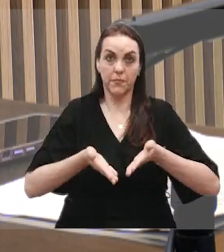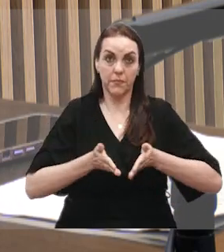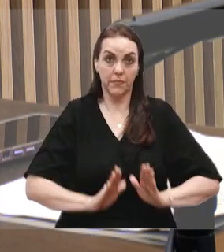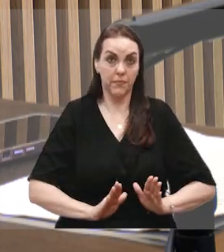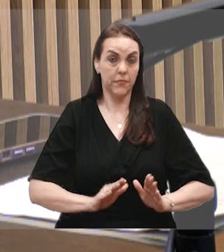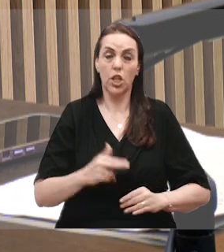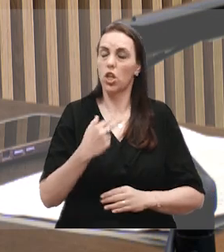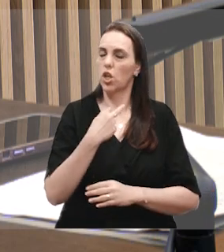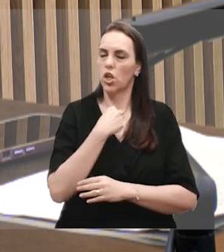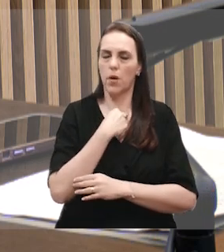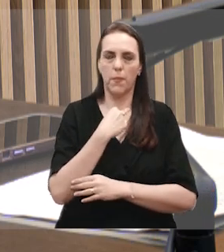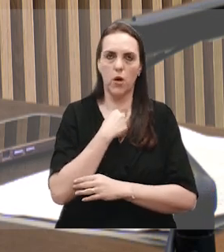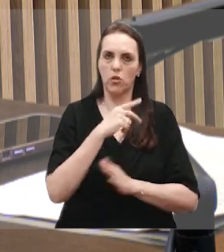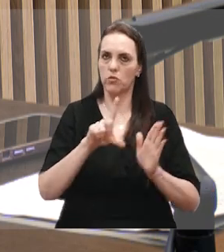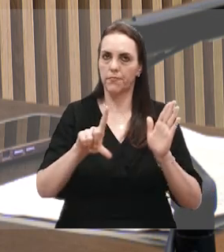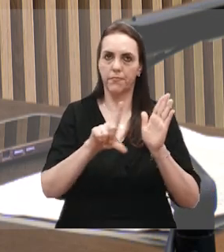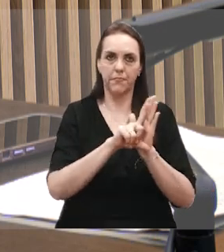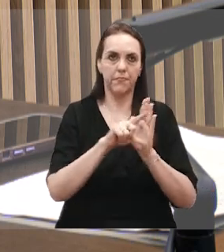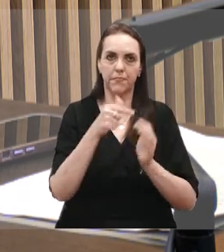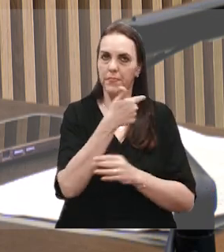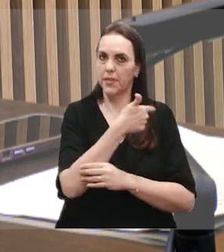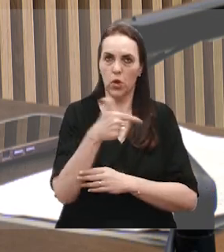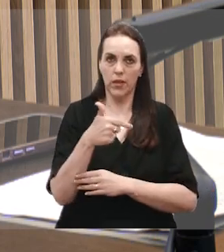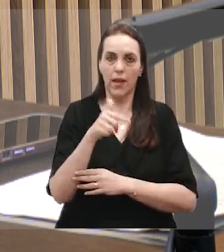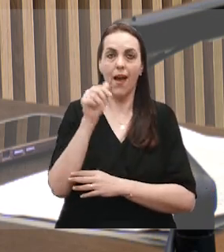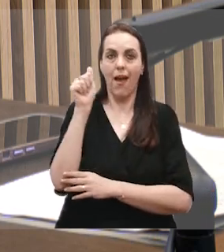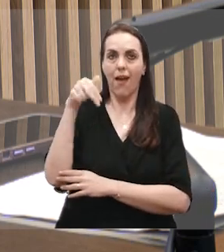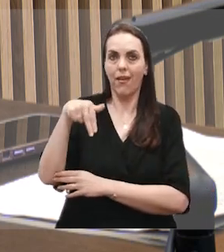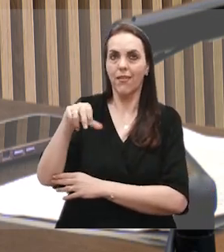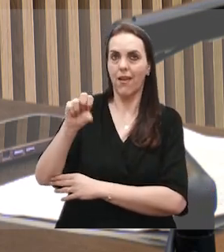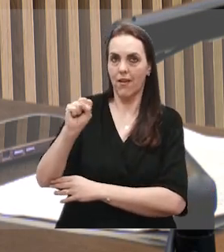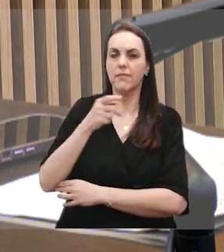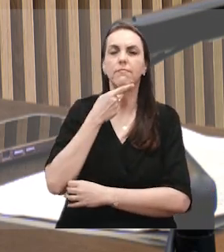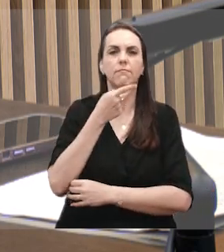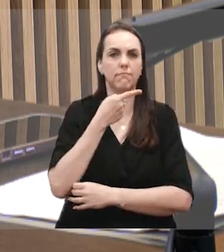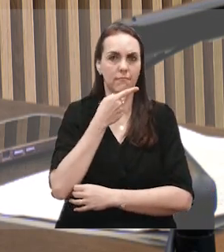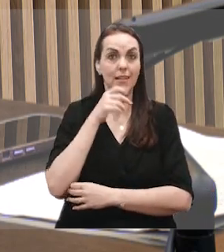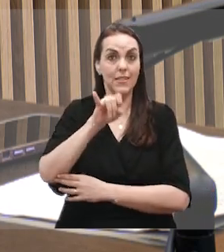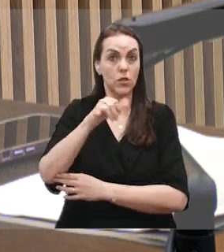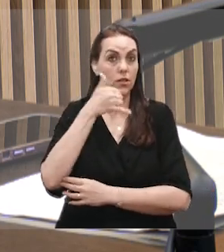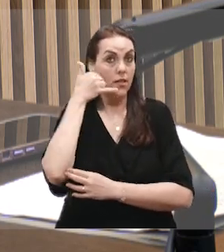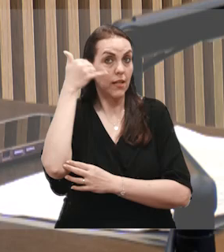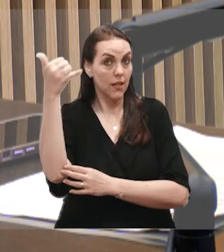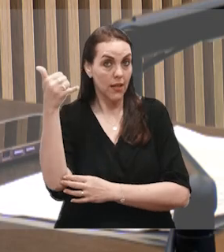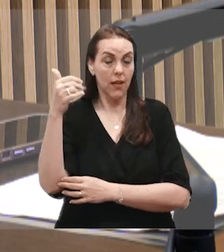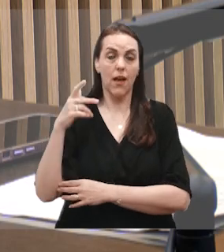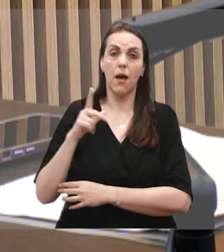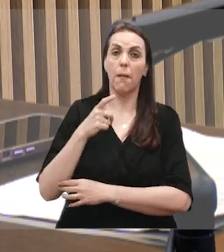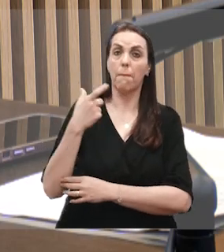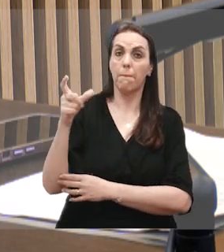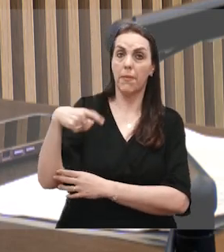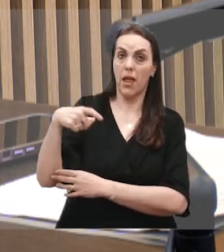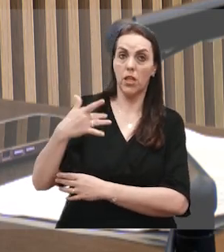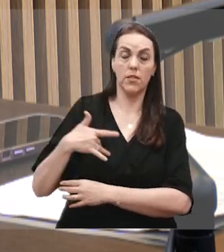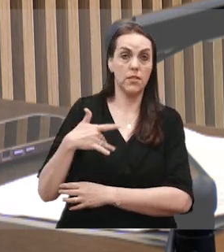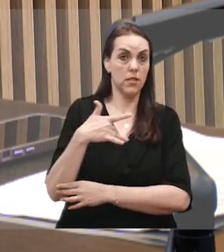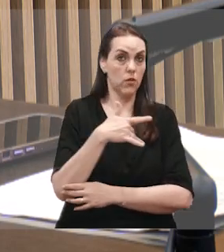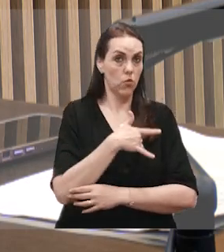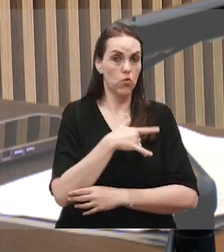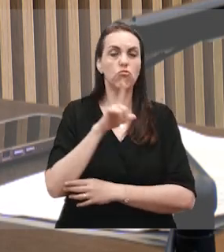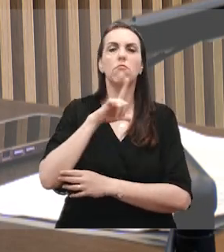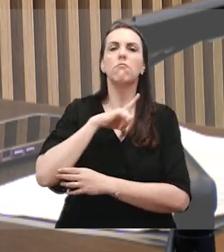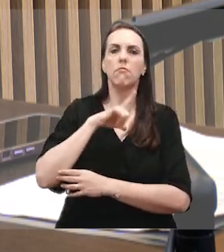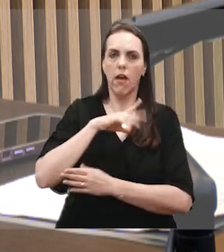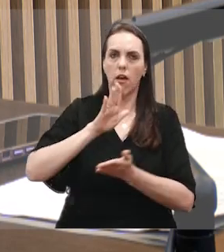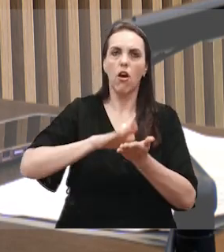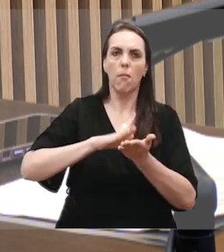ANS diz que ela é ilegal. E se tu ligar, então, no plano de saúde, até para o pessoal que está nos assistindo em casa, né, e tiver essa cobrança, tu liga no